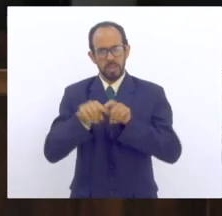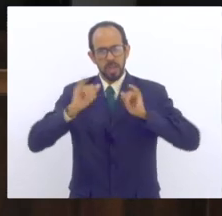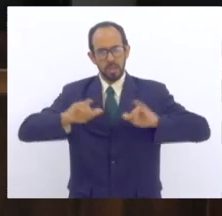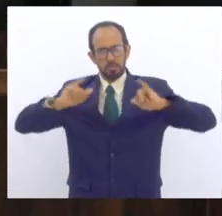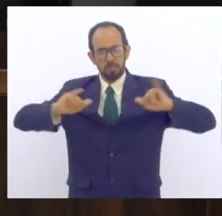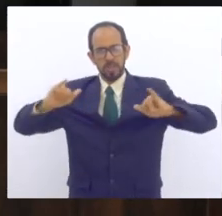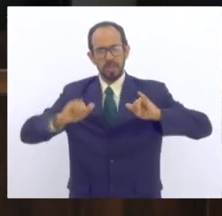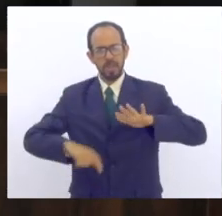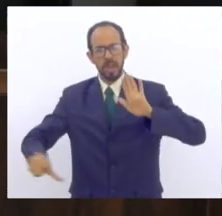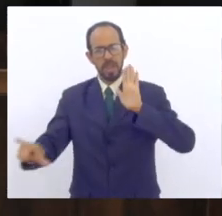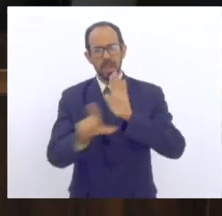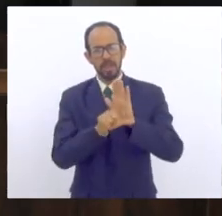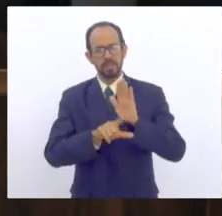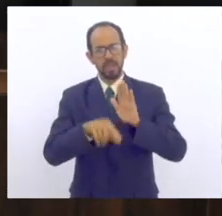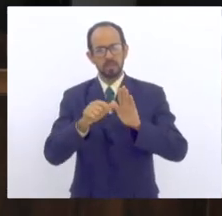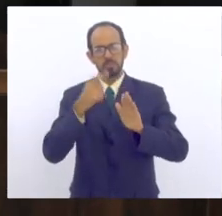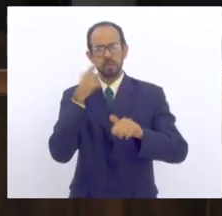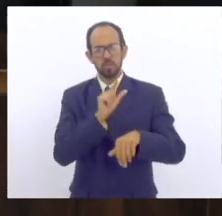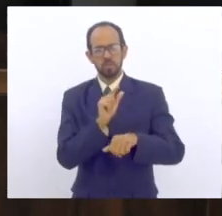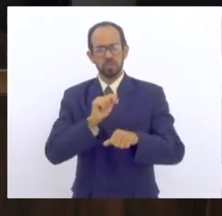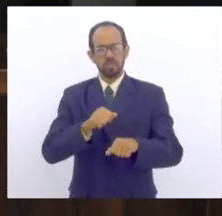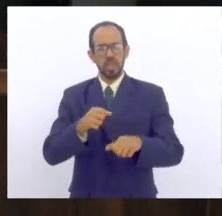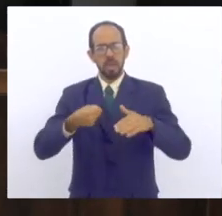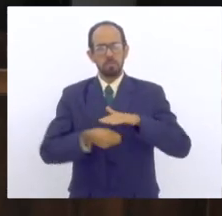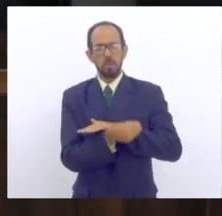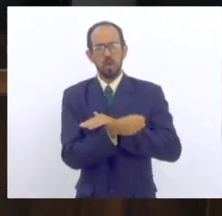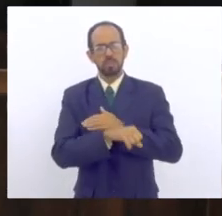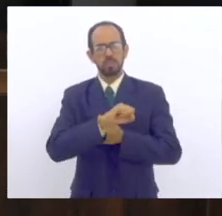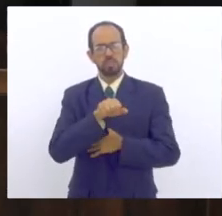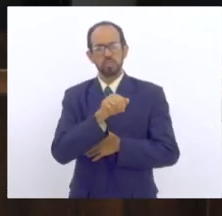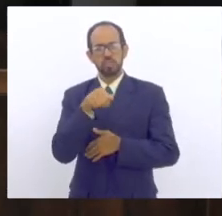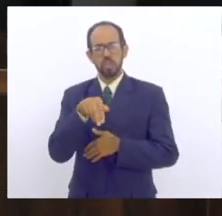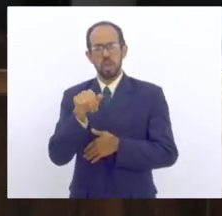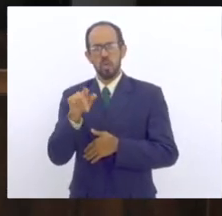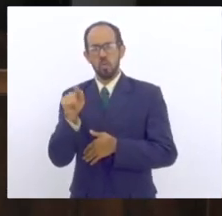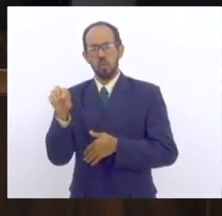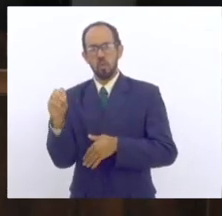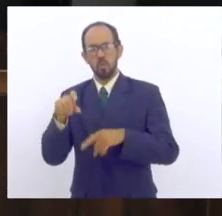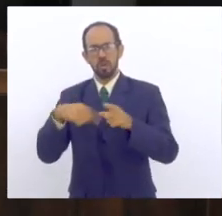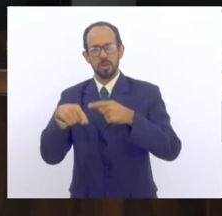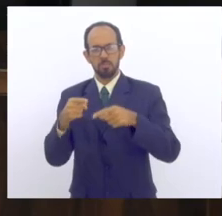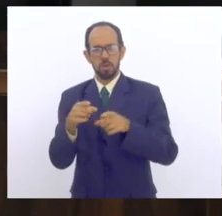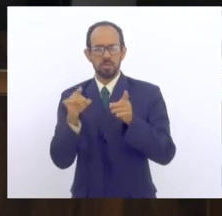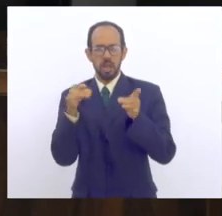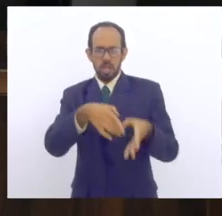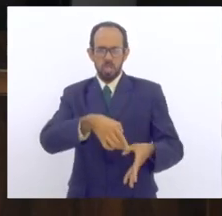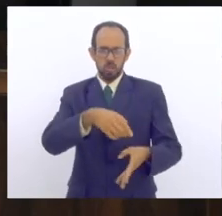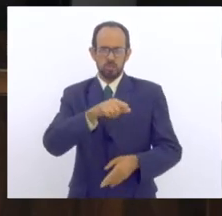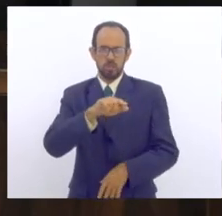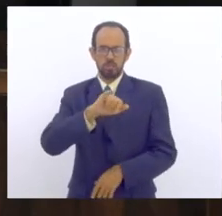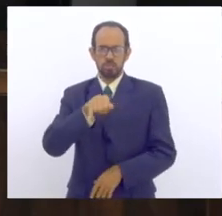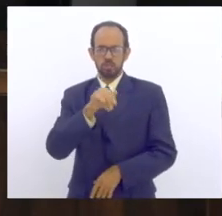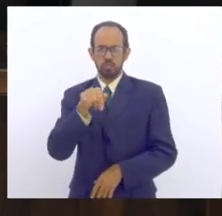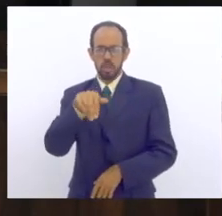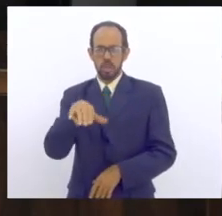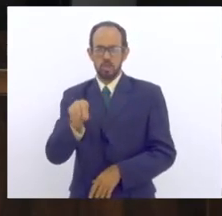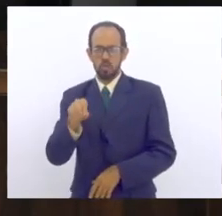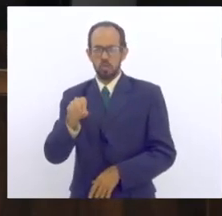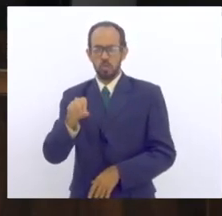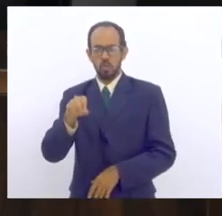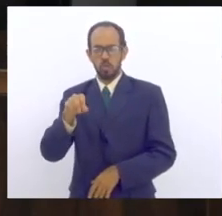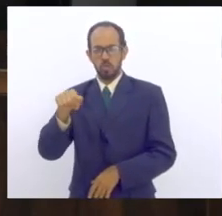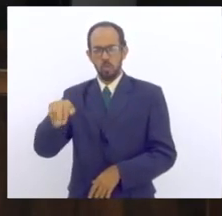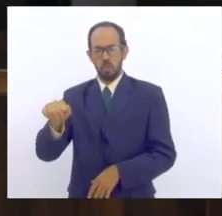para garantir a posse de jango na presidência do Brasil após a renúncia de Jânio Quadros ressalta-se que na sua vida